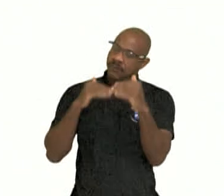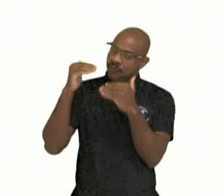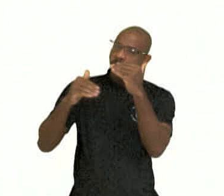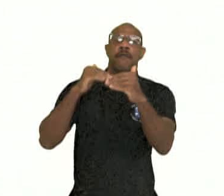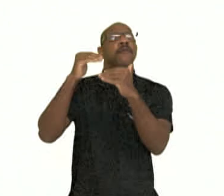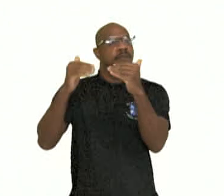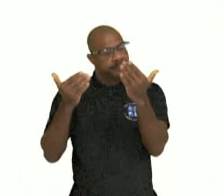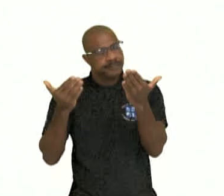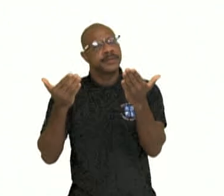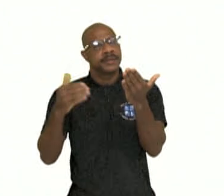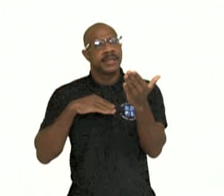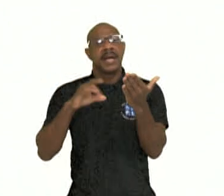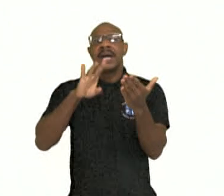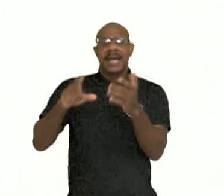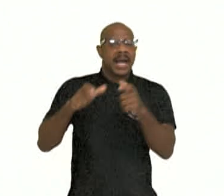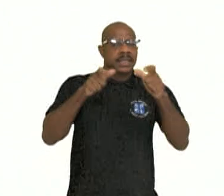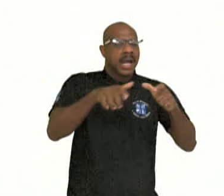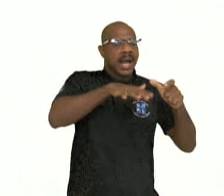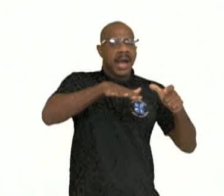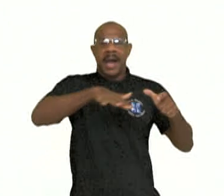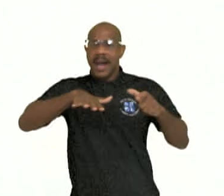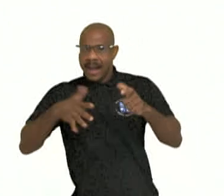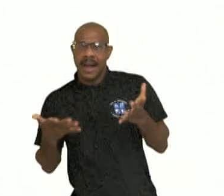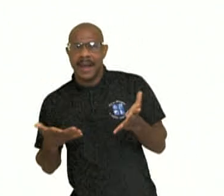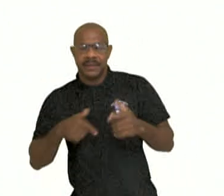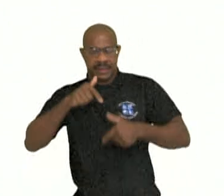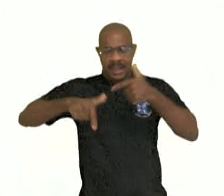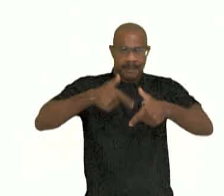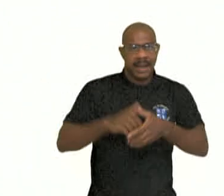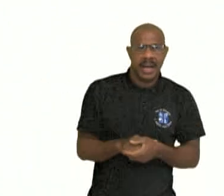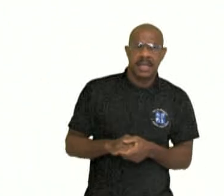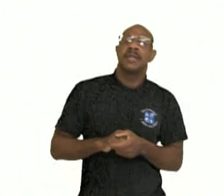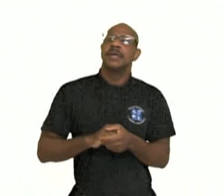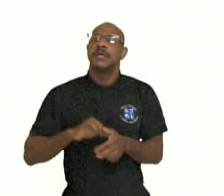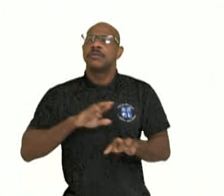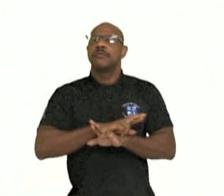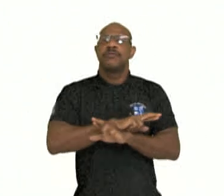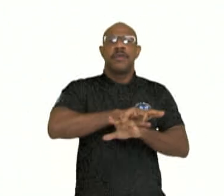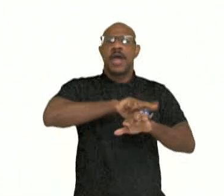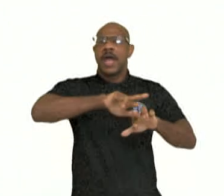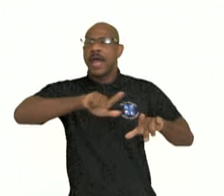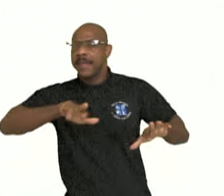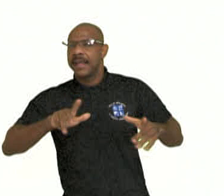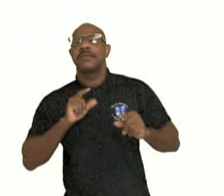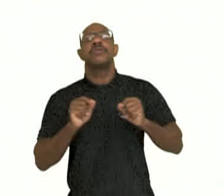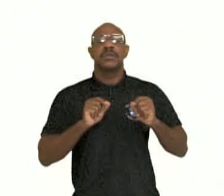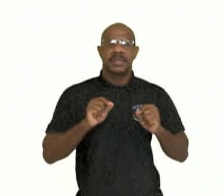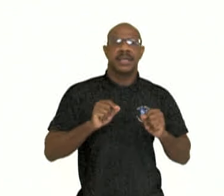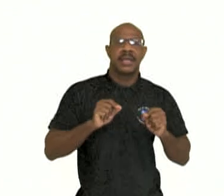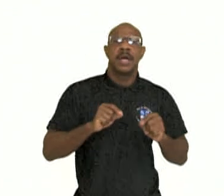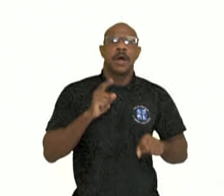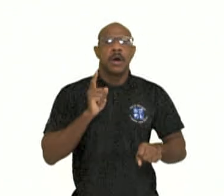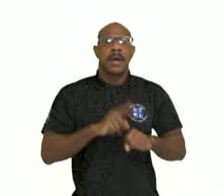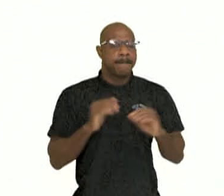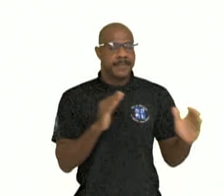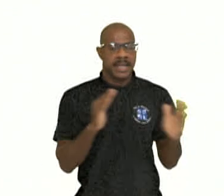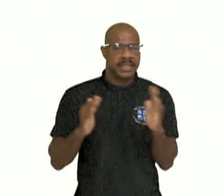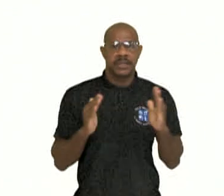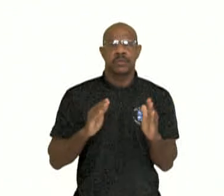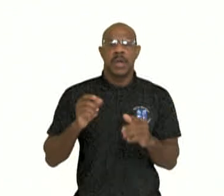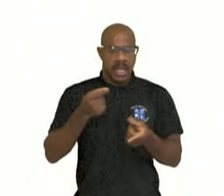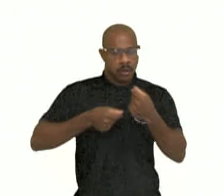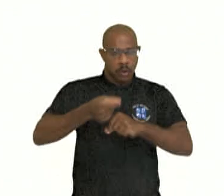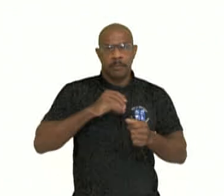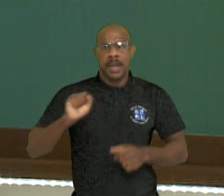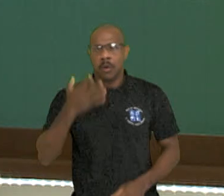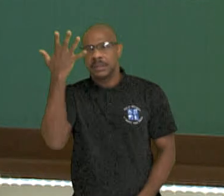desenvolvidas, cada setor. Então, ao longo da história, diferentes ciclos econômicos aconteceram no Brasil, que estão ligados